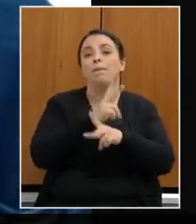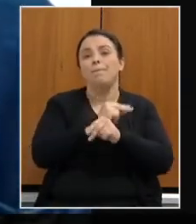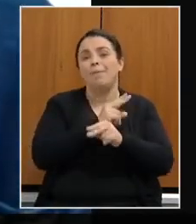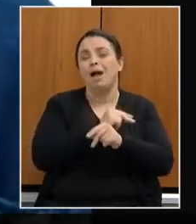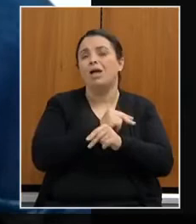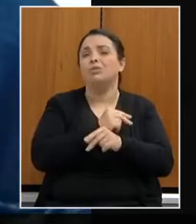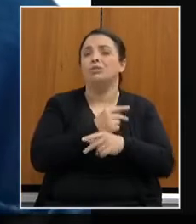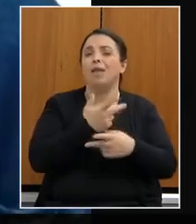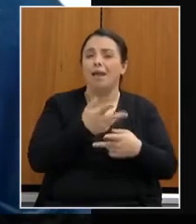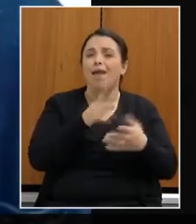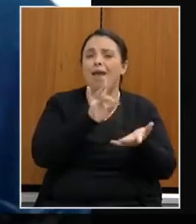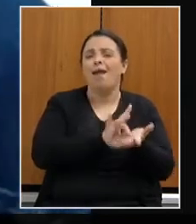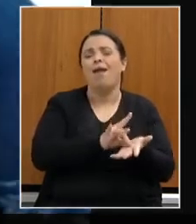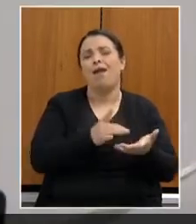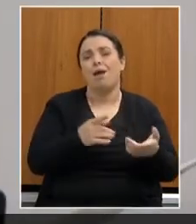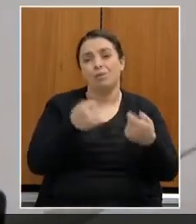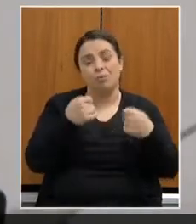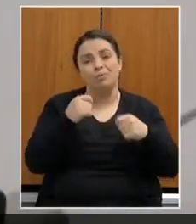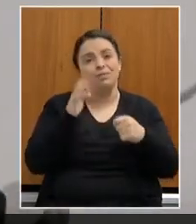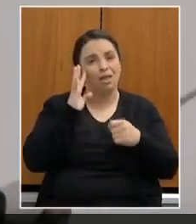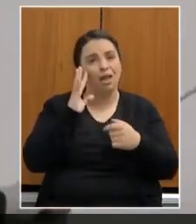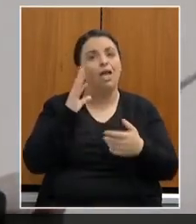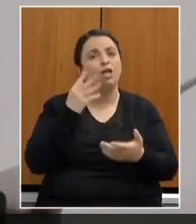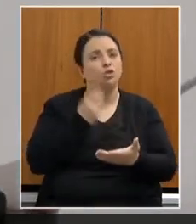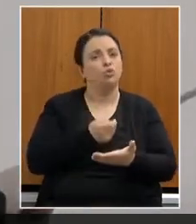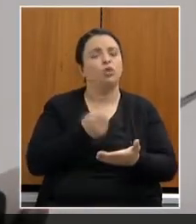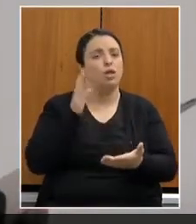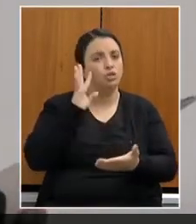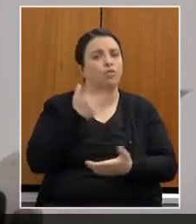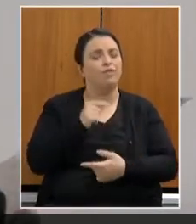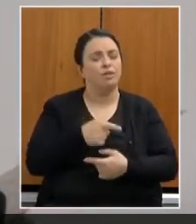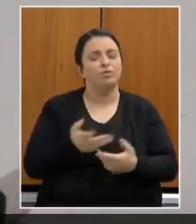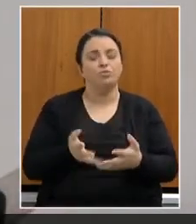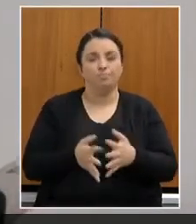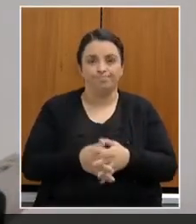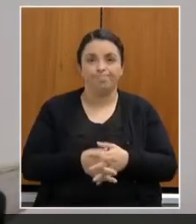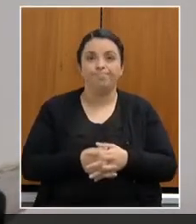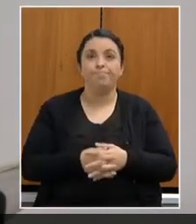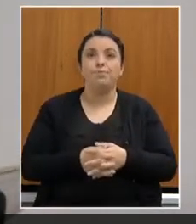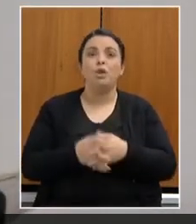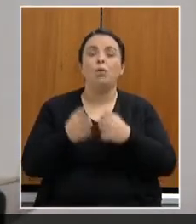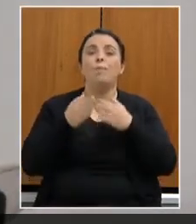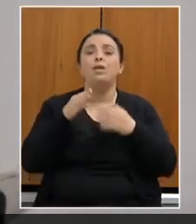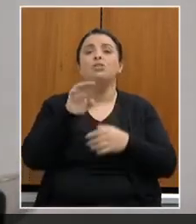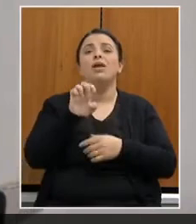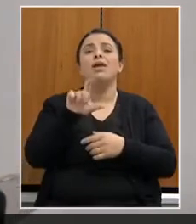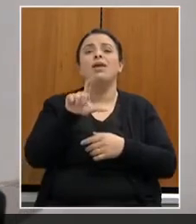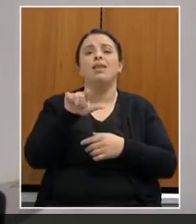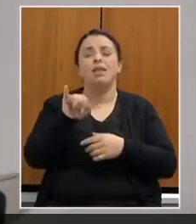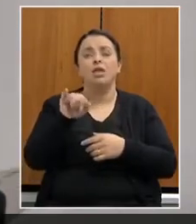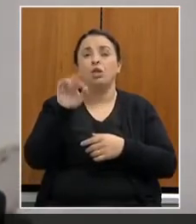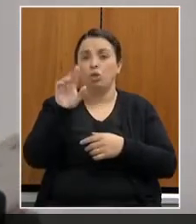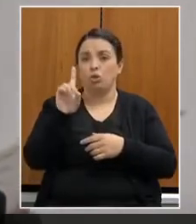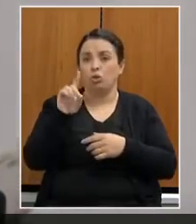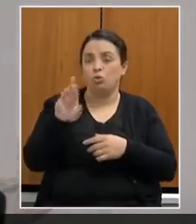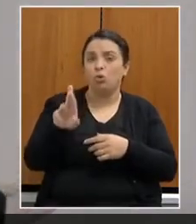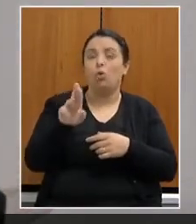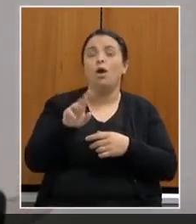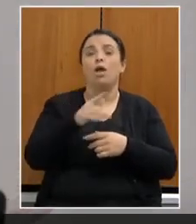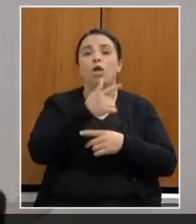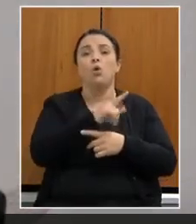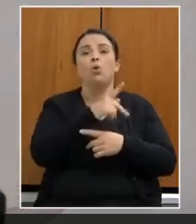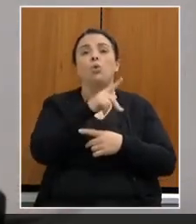obrigado nós voltamos a falar muito obrigado doutor Eli eu peço ao doutor Eli e ao doutor Paulo a gentileza de não